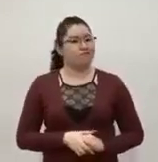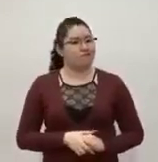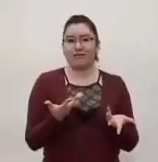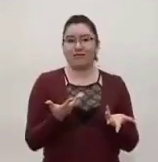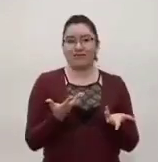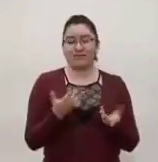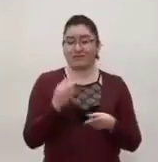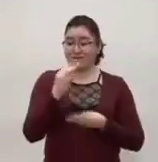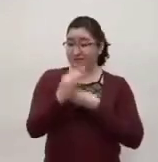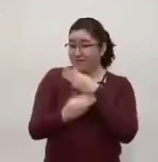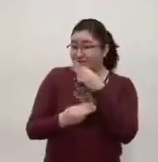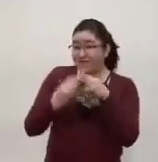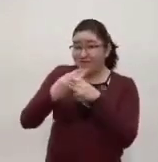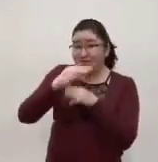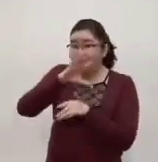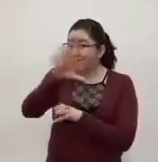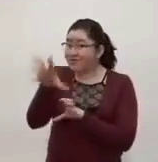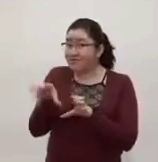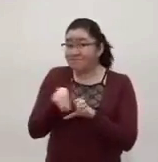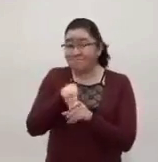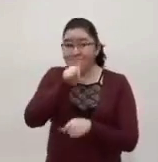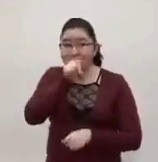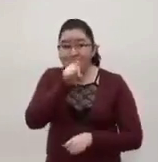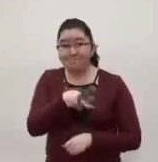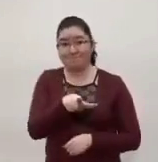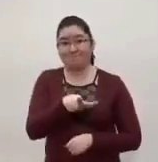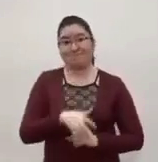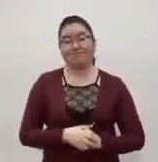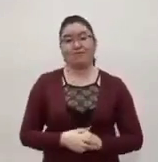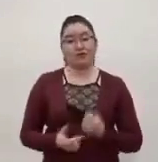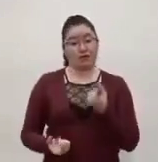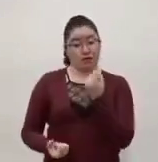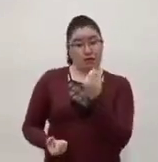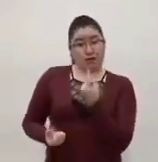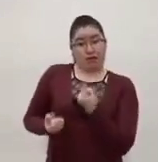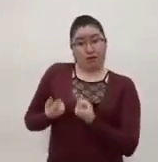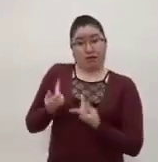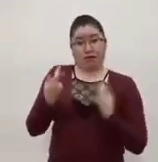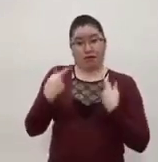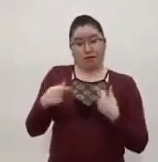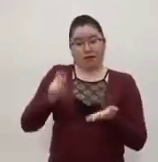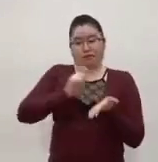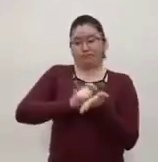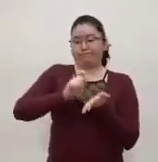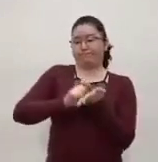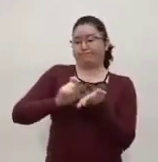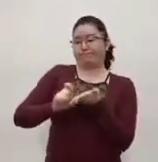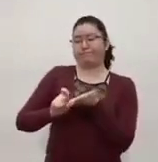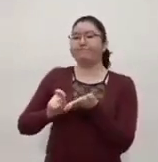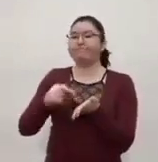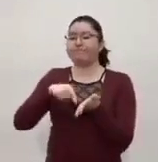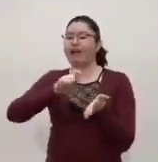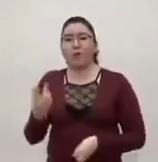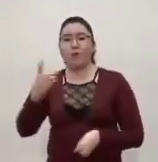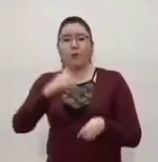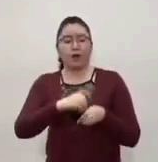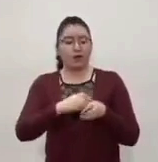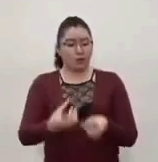¿O no? Entonces hay personas que se han dedicado a escribir, criticando, criticando, criticando,